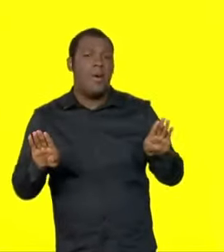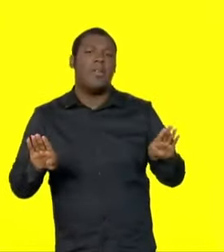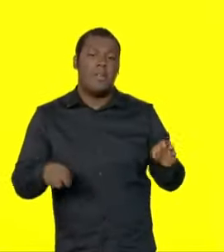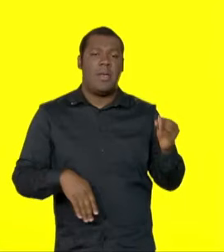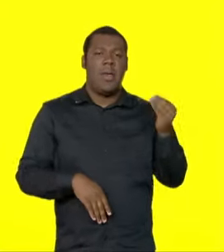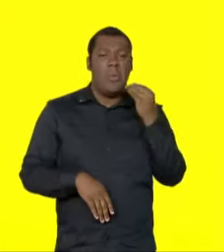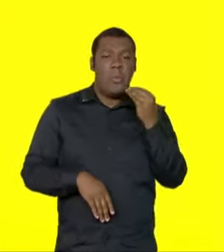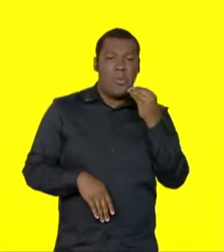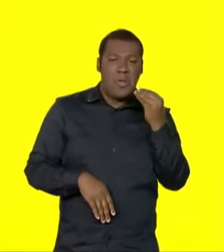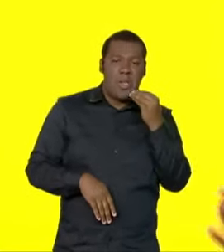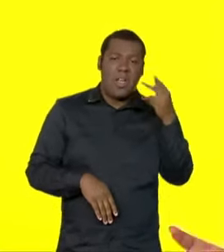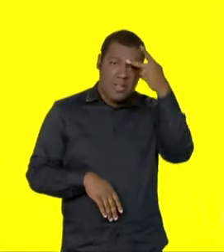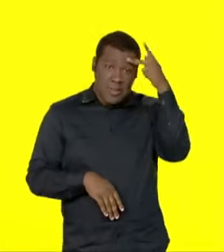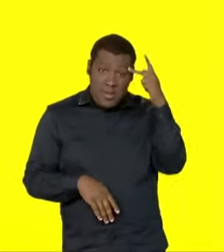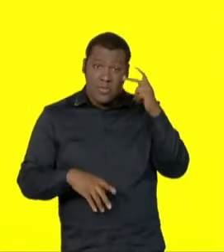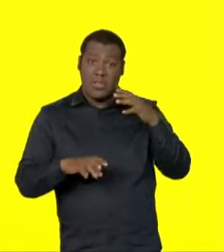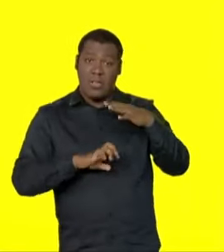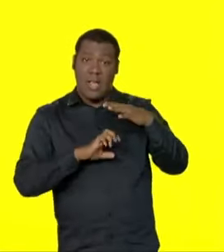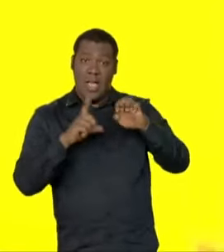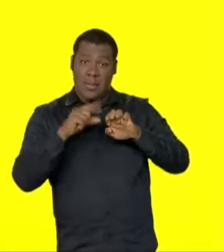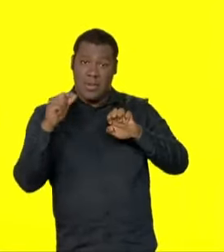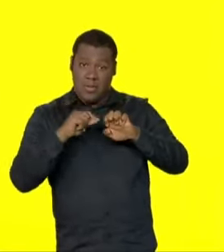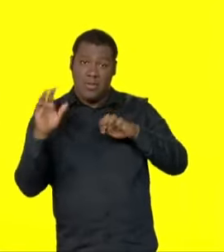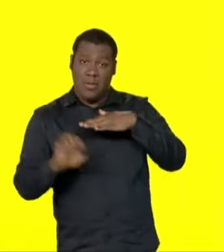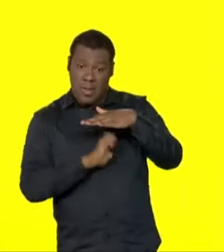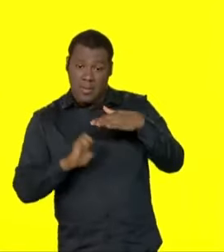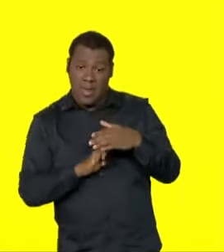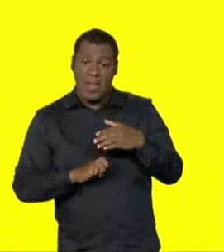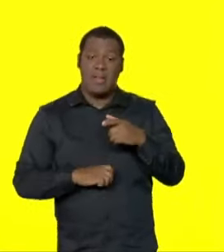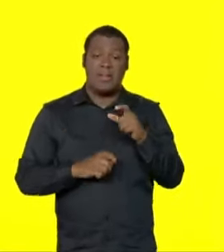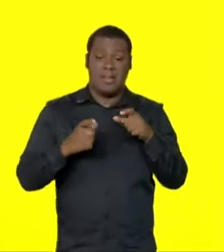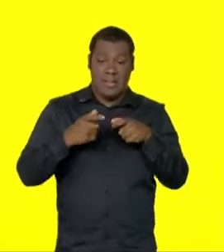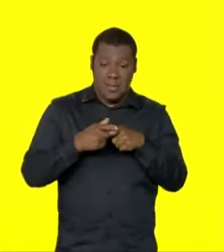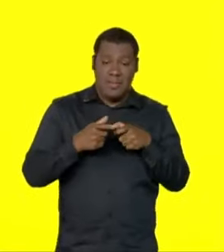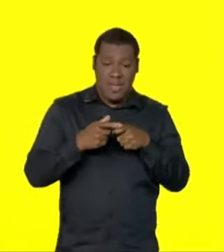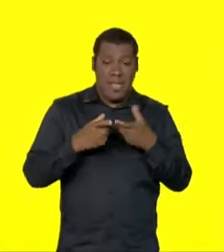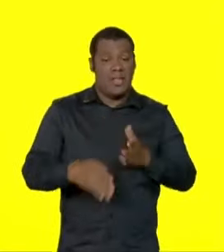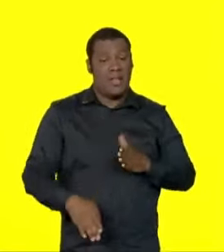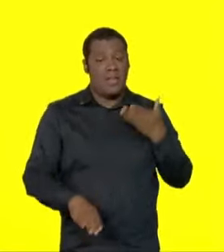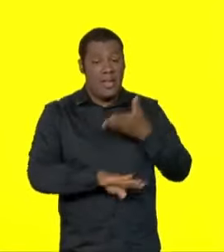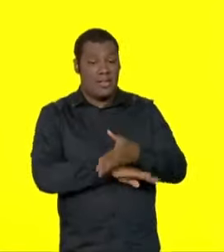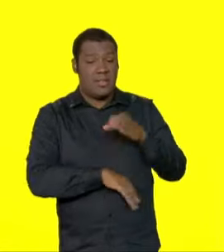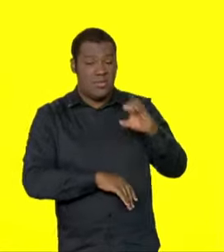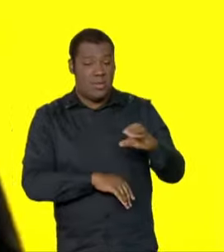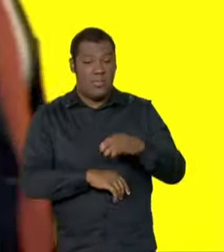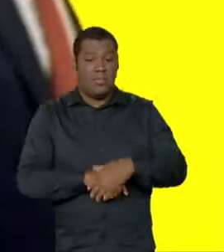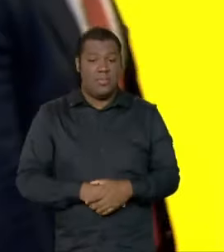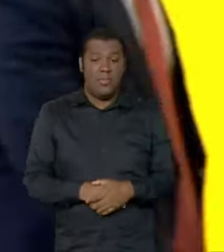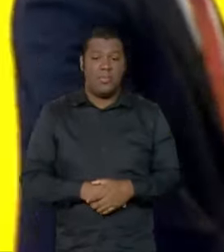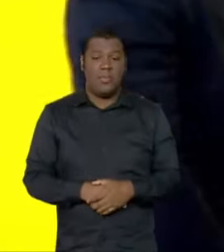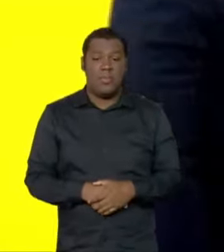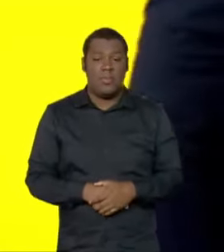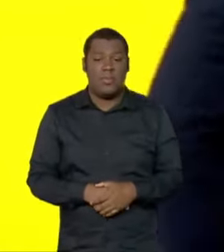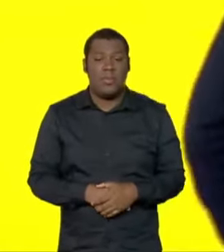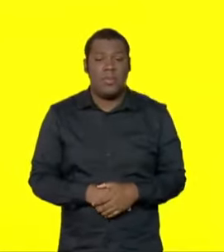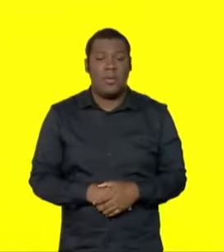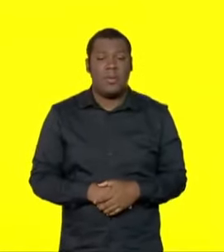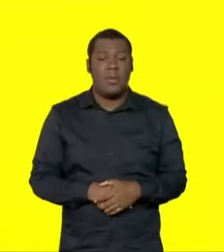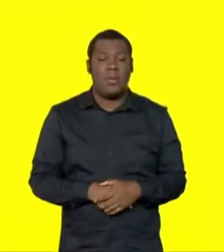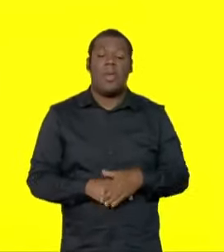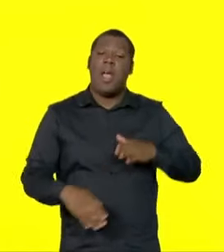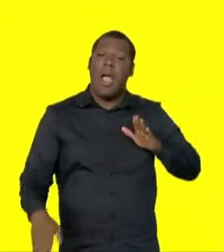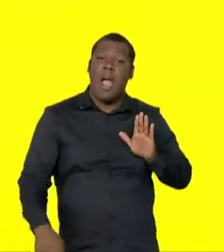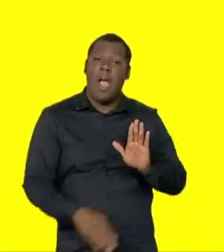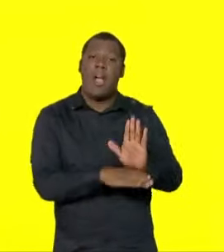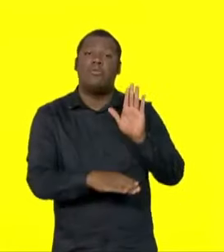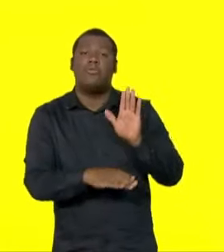pequenos dentro do Programa Nacional de Microcrédito Produtivo Orientado, o PNMPO. Cobre até